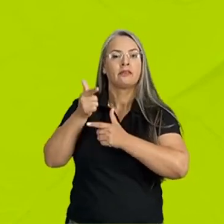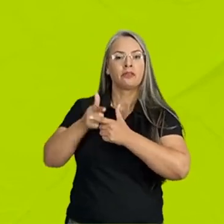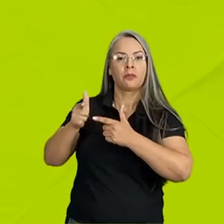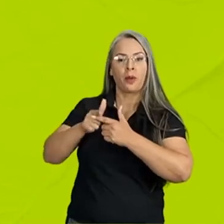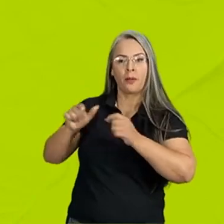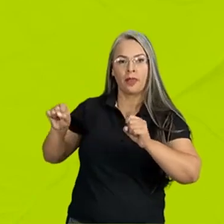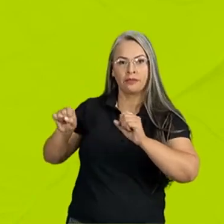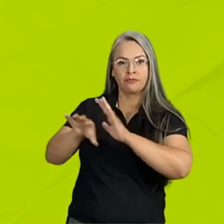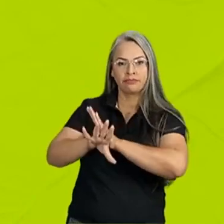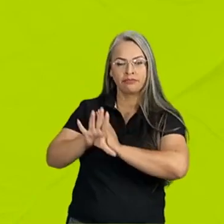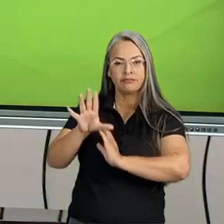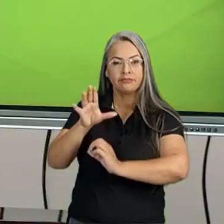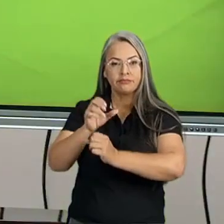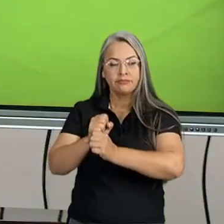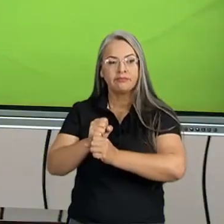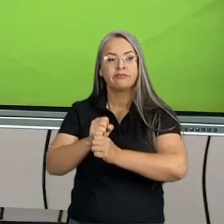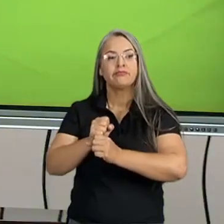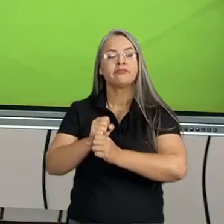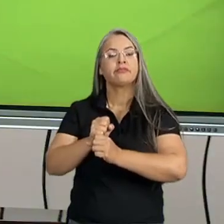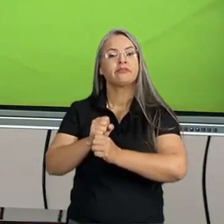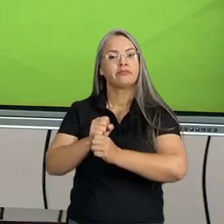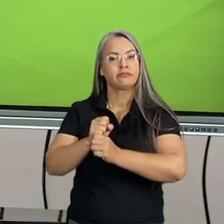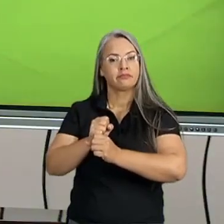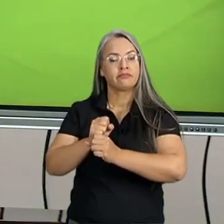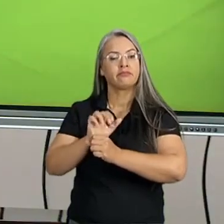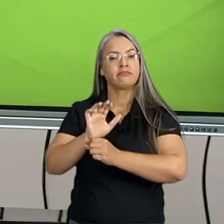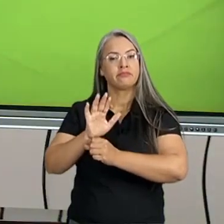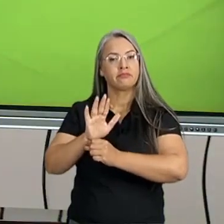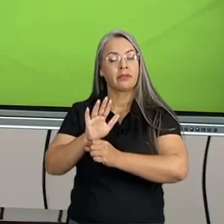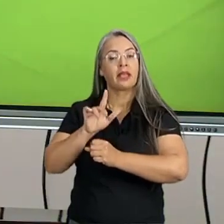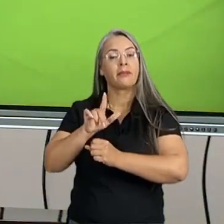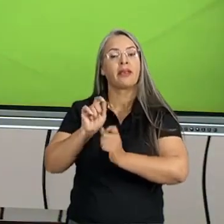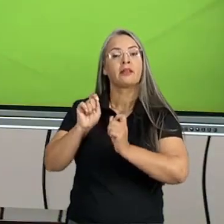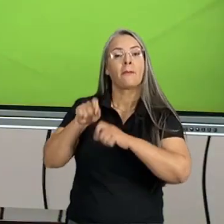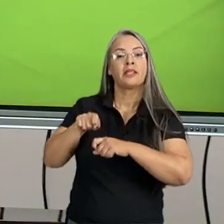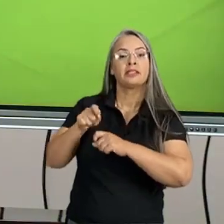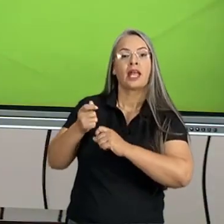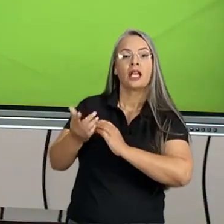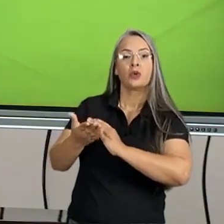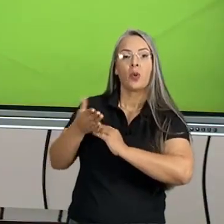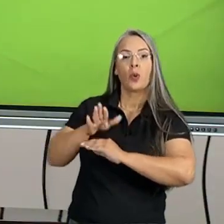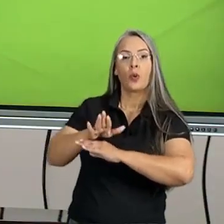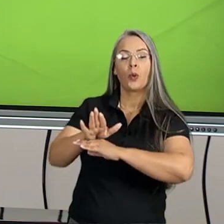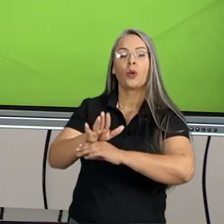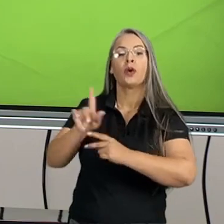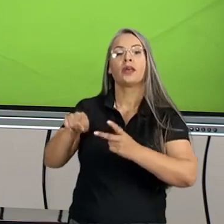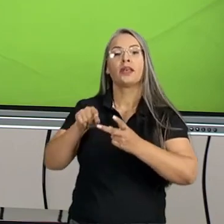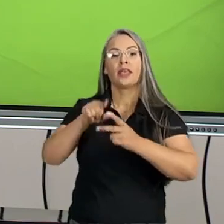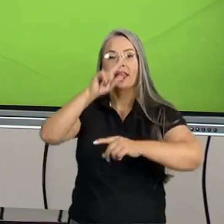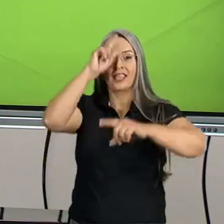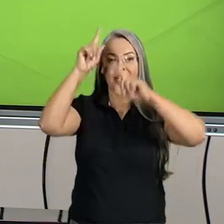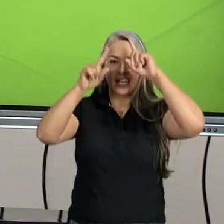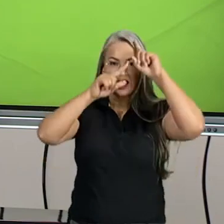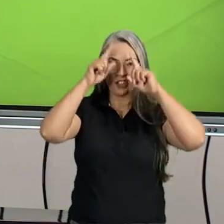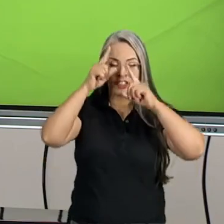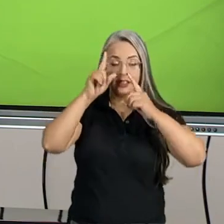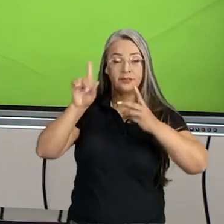e essa resolução de forma colaborativa e criativa também